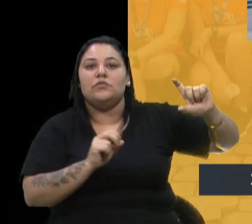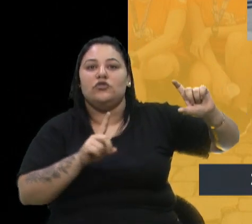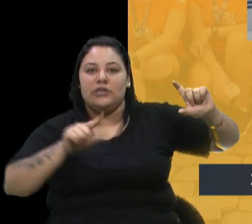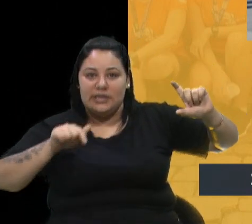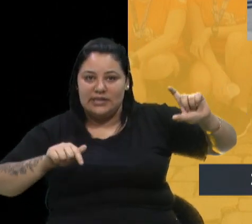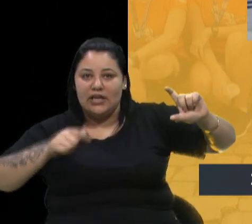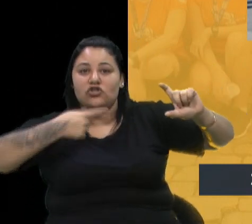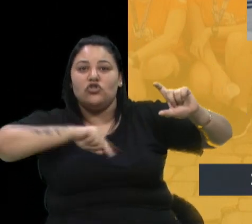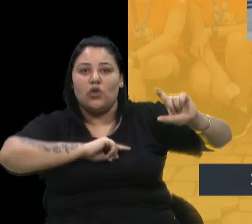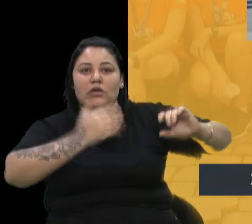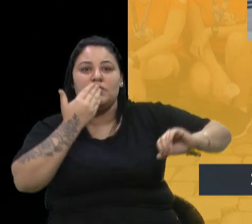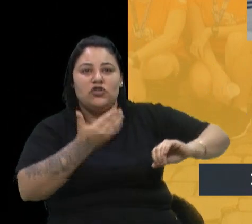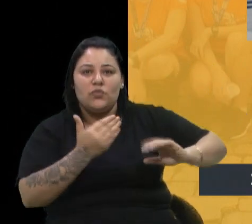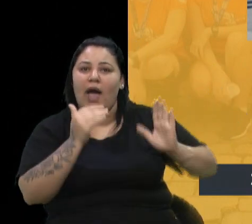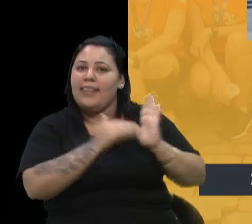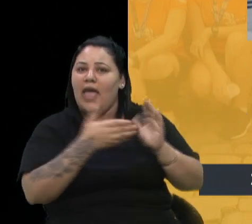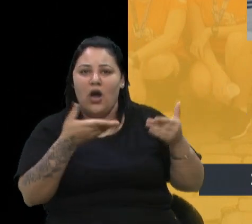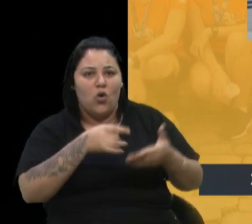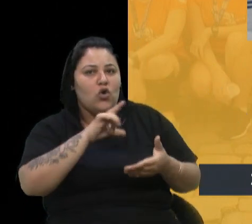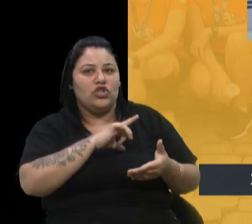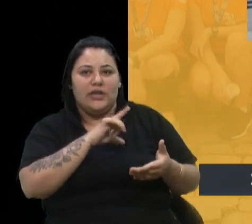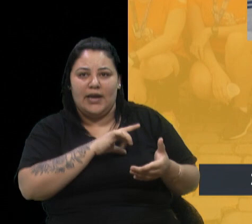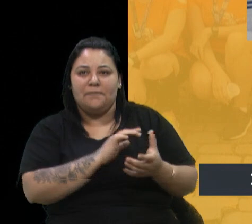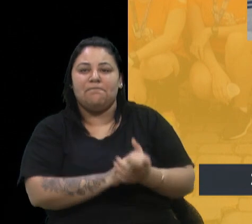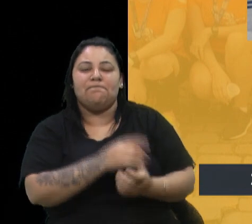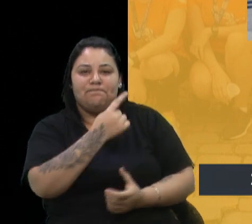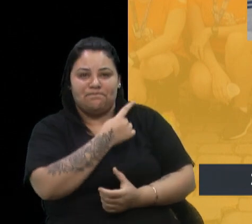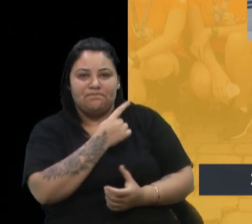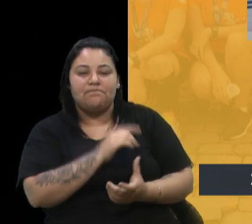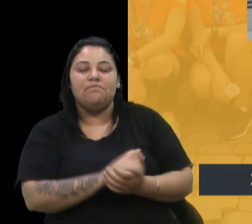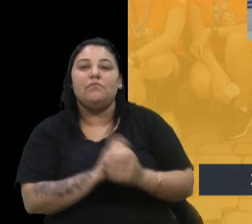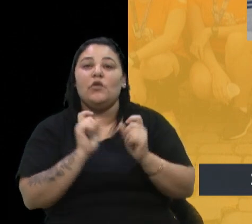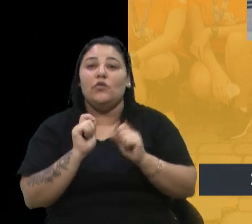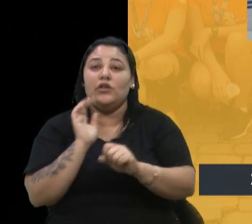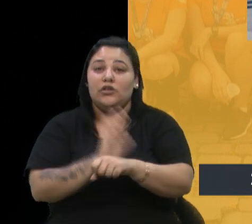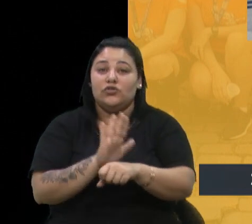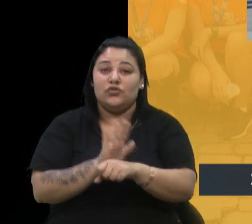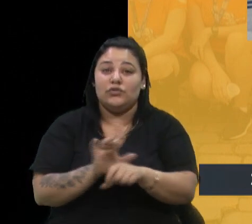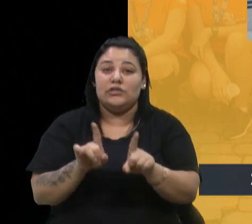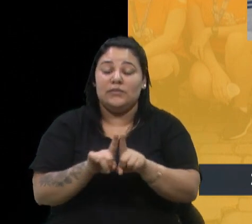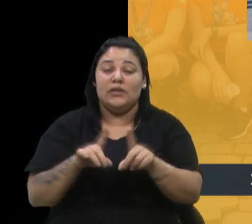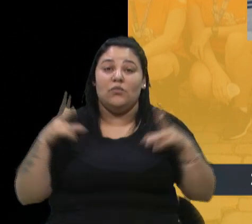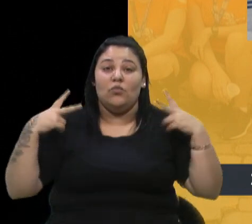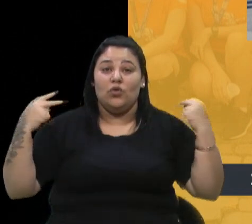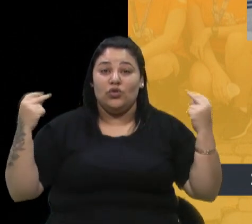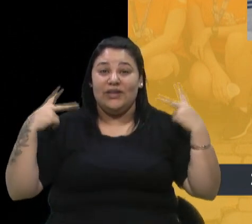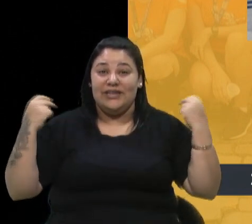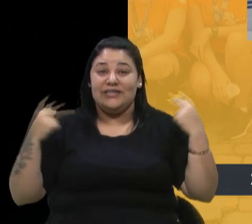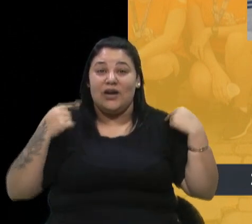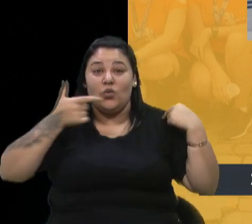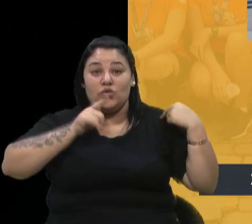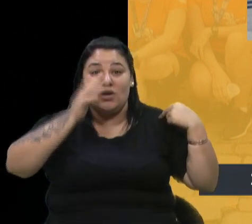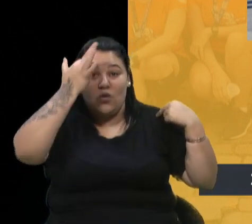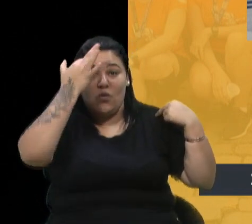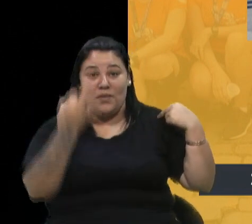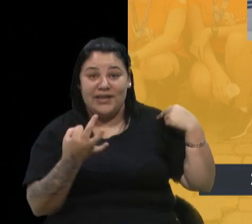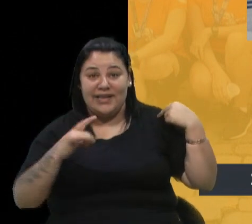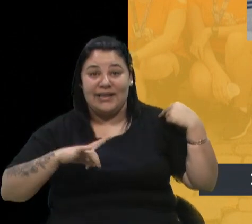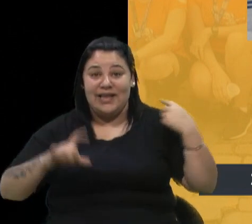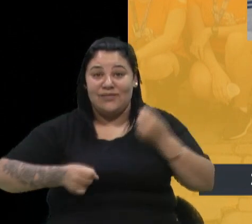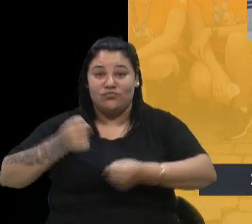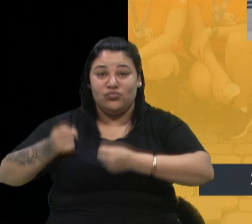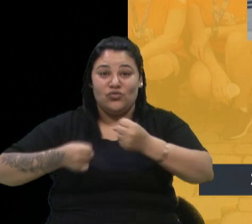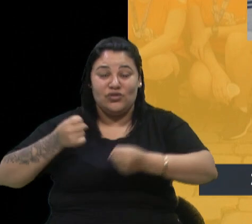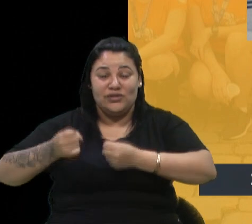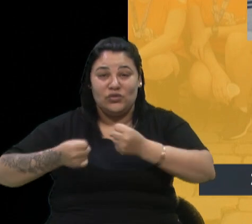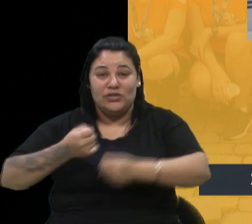placas estão lá até hoje, e o que ajuda com que os motoristas entendam que existem corredores treinando